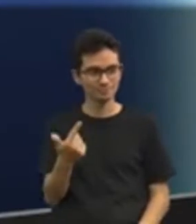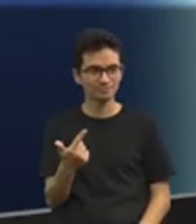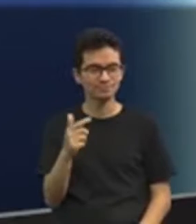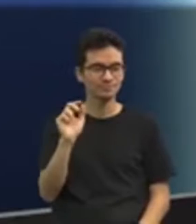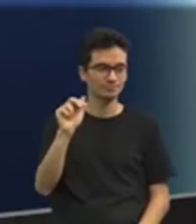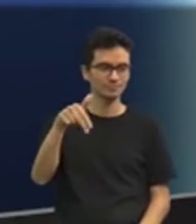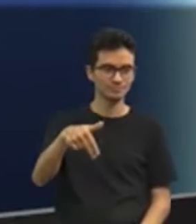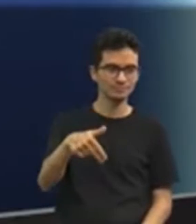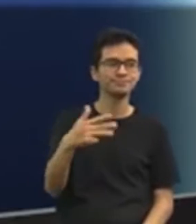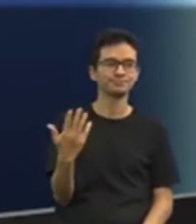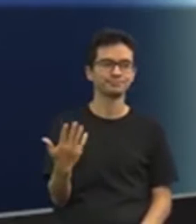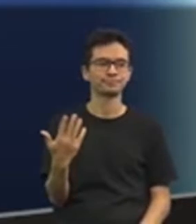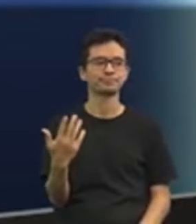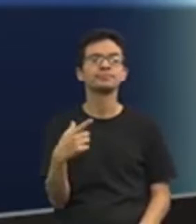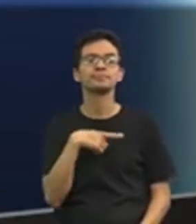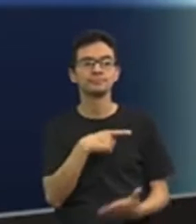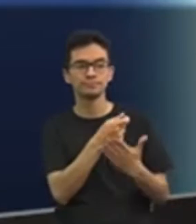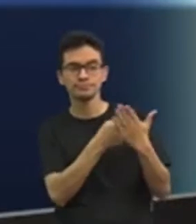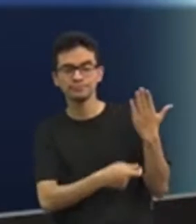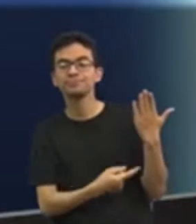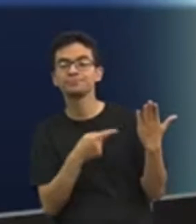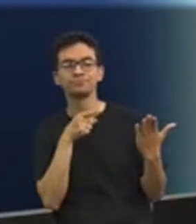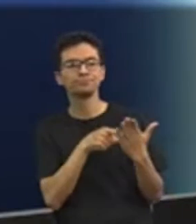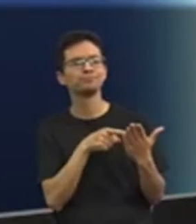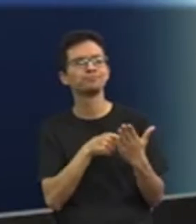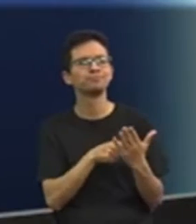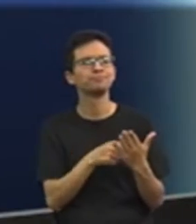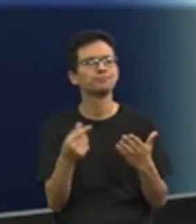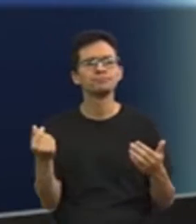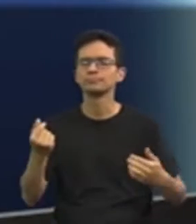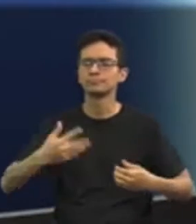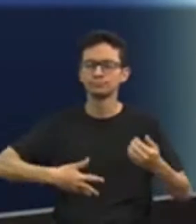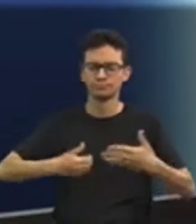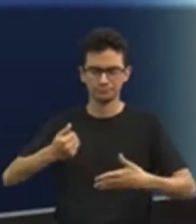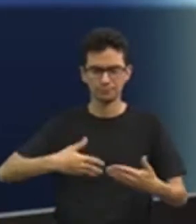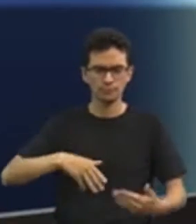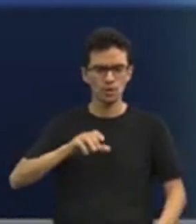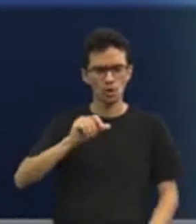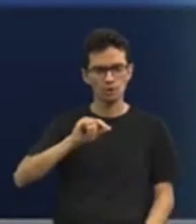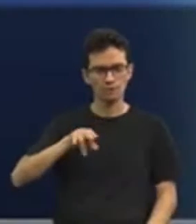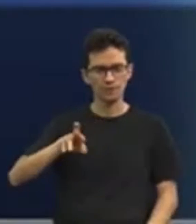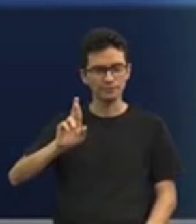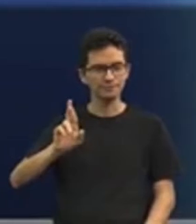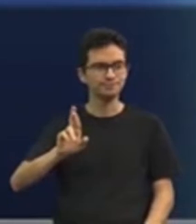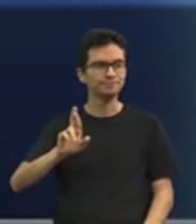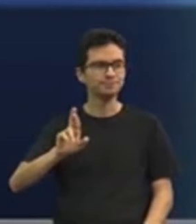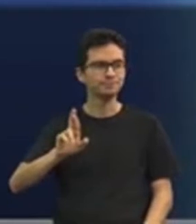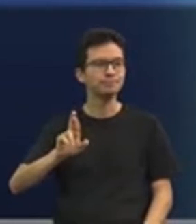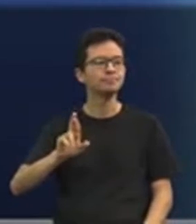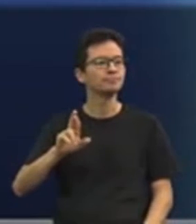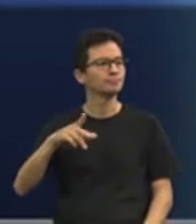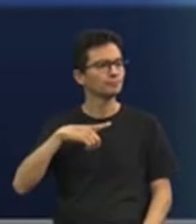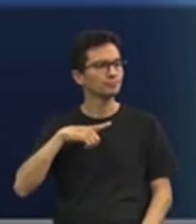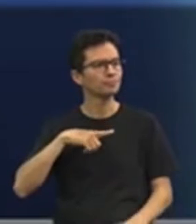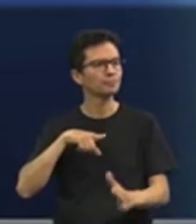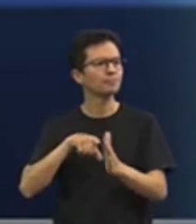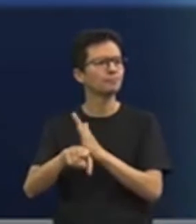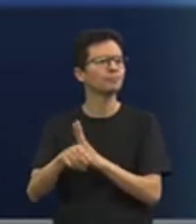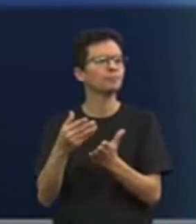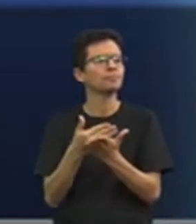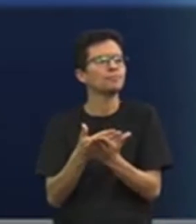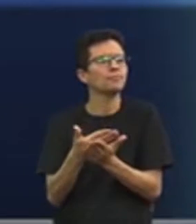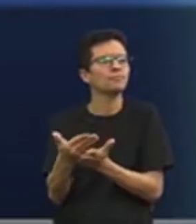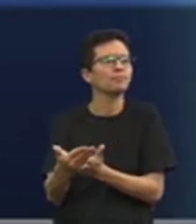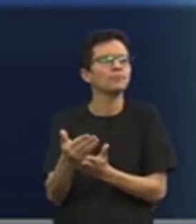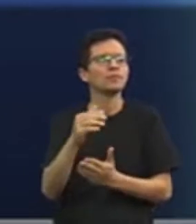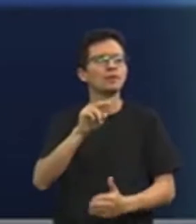resolver os 57 havia um texto do Olivier verbo dizem perguntando é logo no começo o